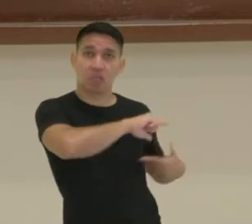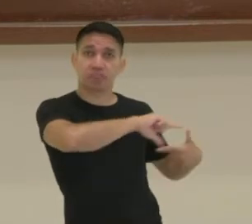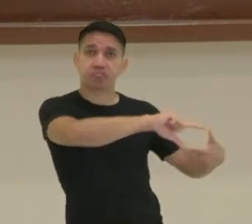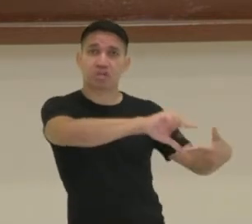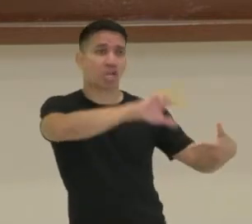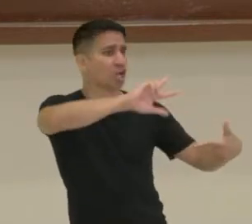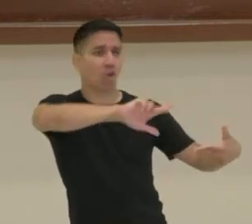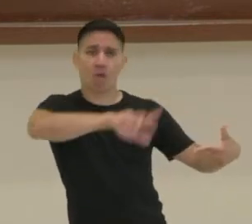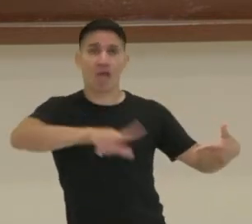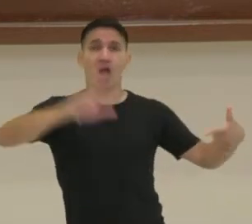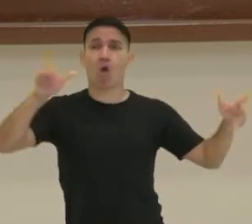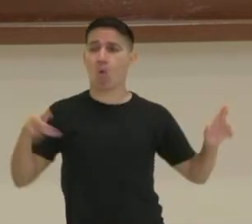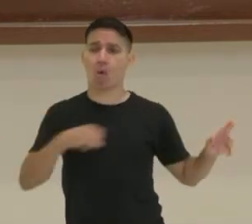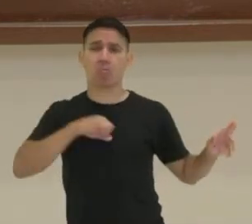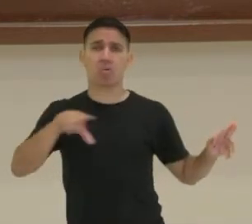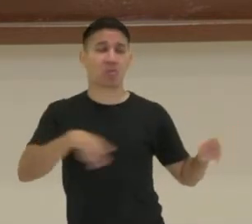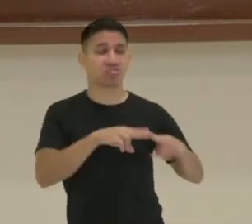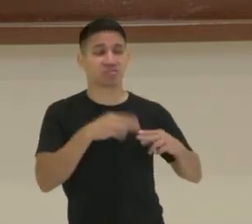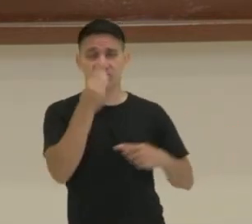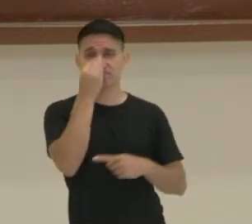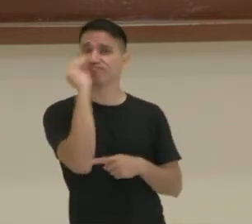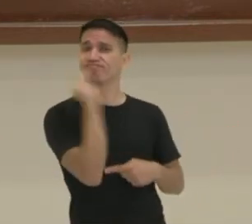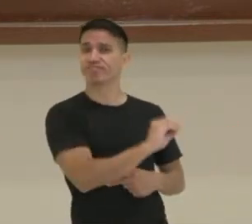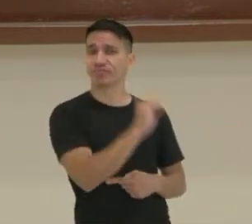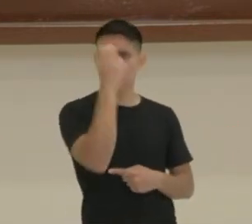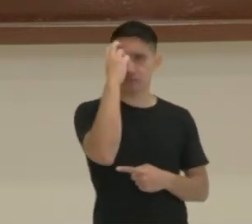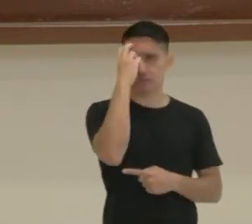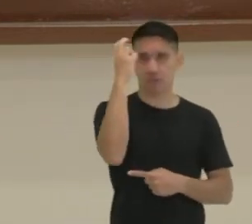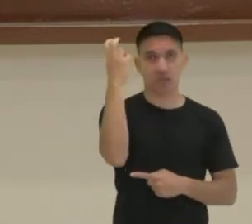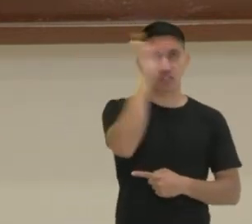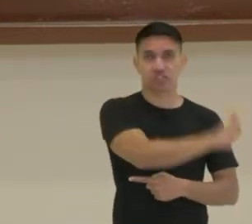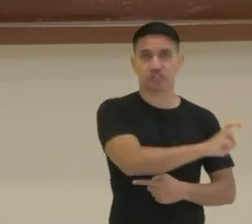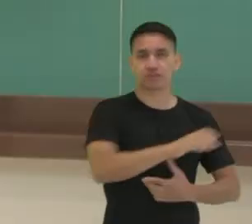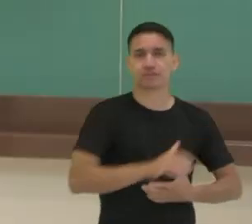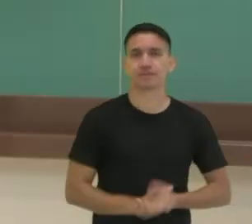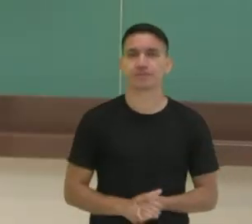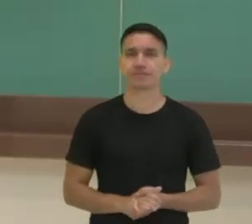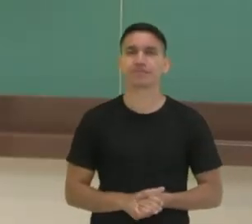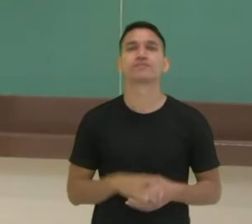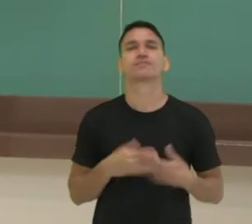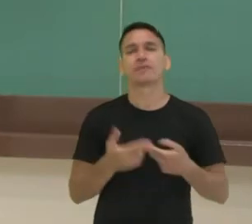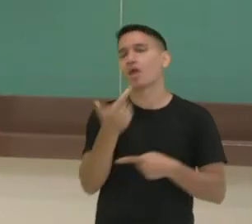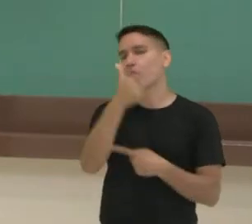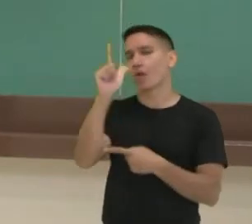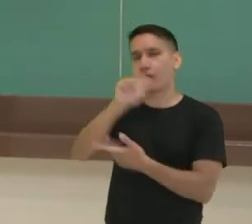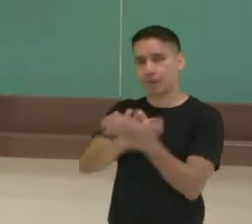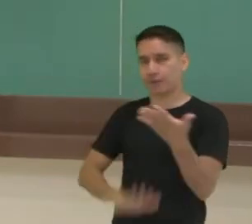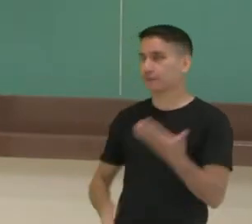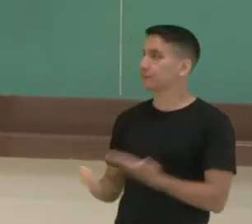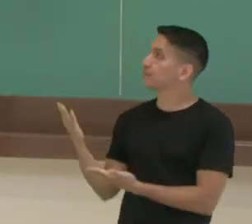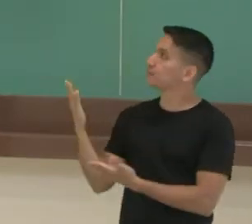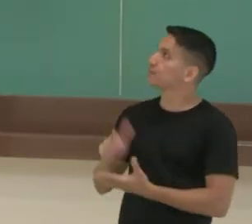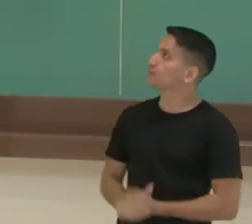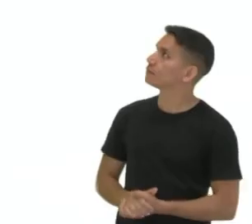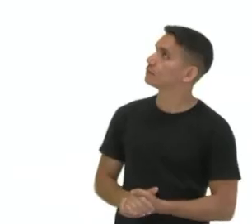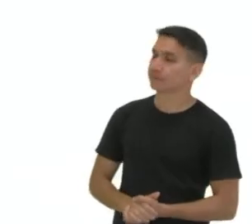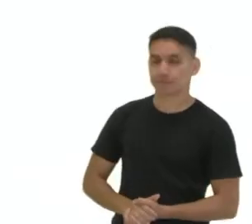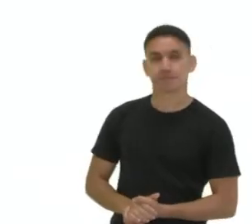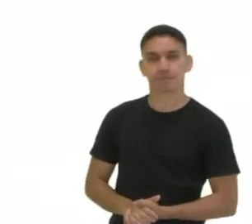eles desconsideravam a cultura indígena. Vamos para a nossa próxima atividade da aula de hoje, tá?